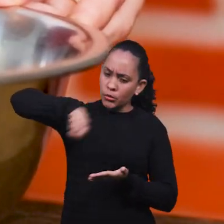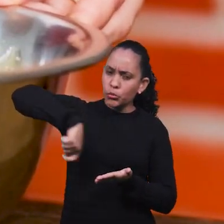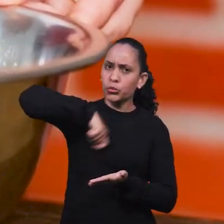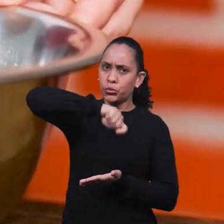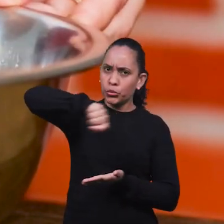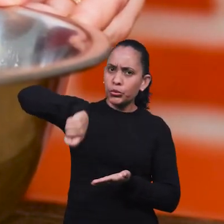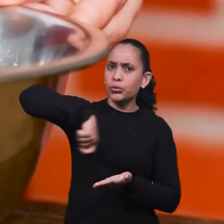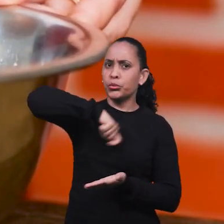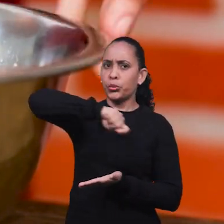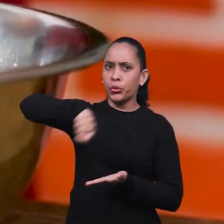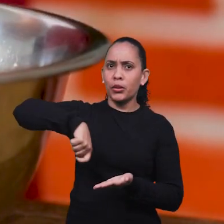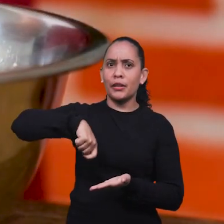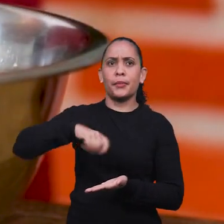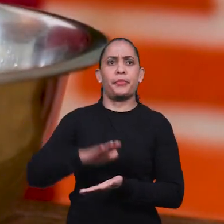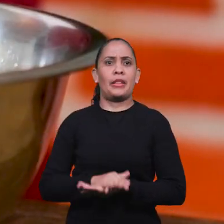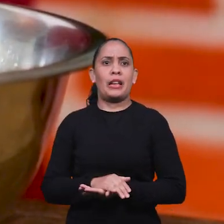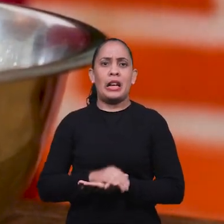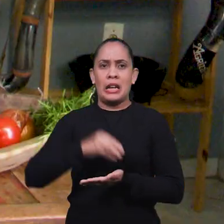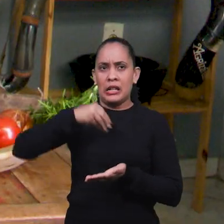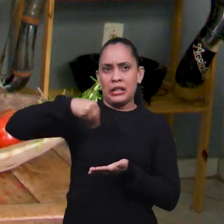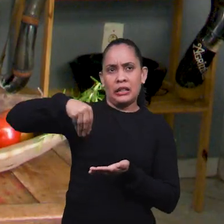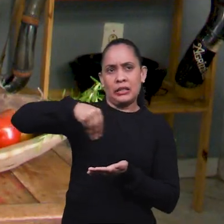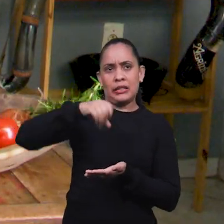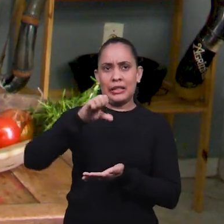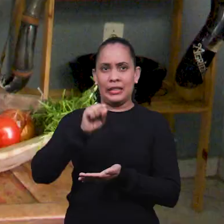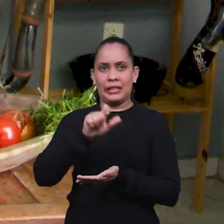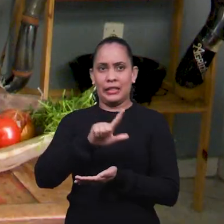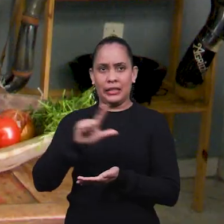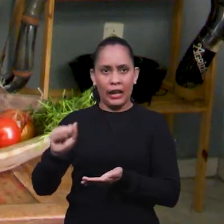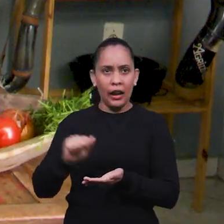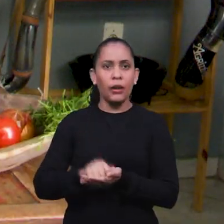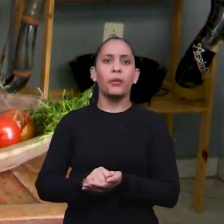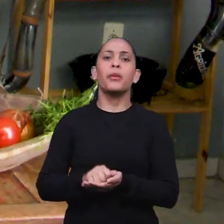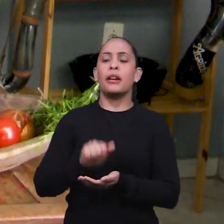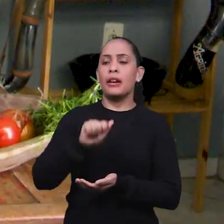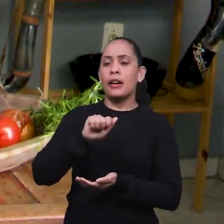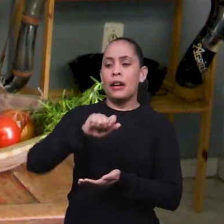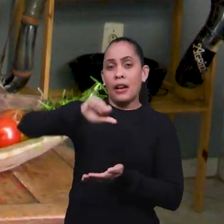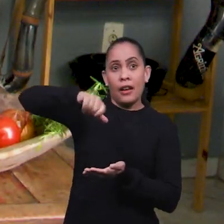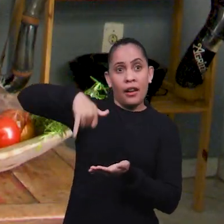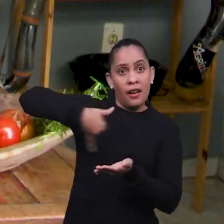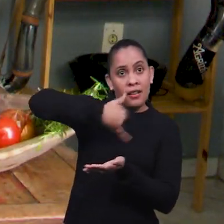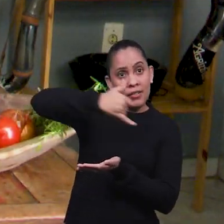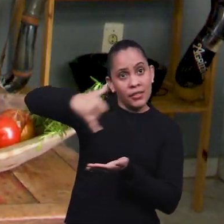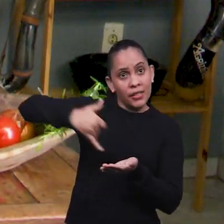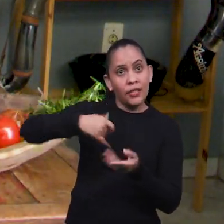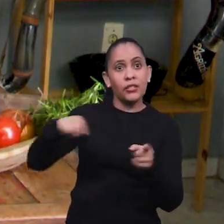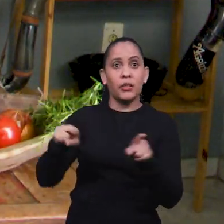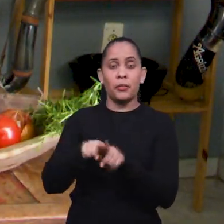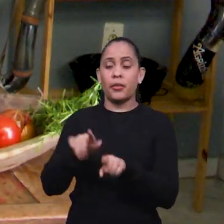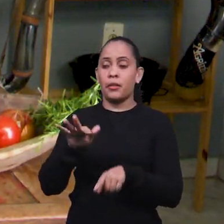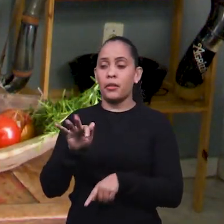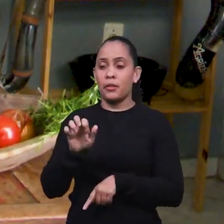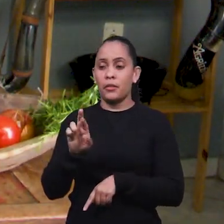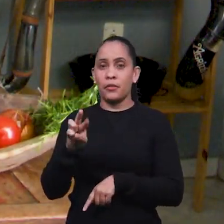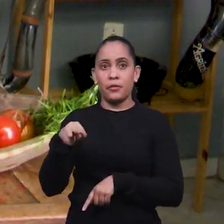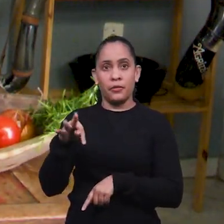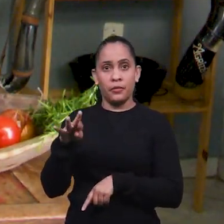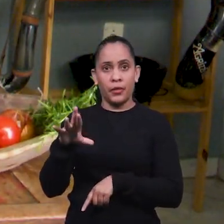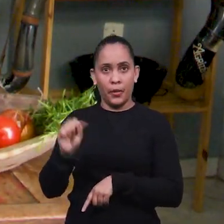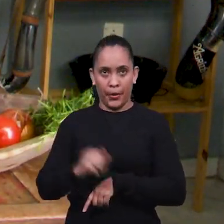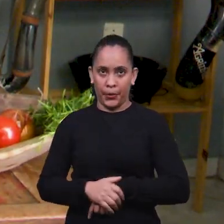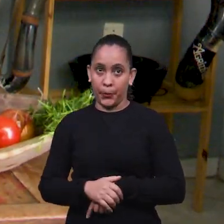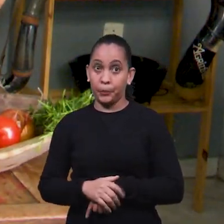Vamos misturar esses ingredientes. Então, sal, mel, azeite e fermento. E agora o